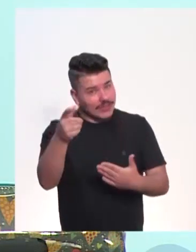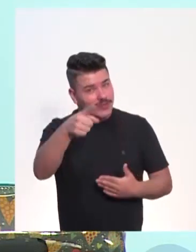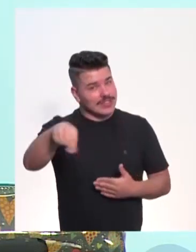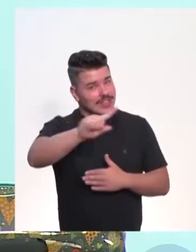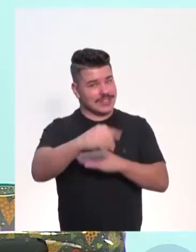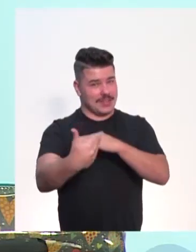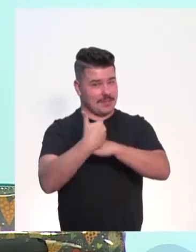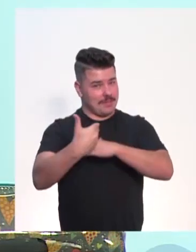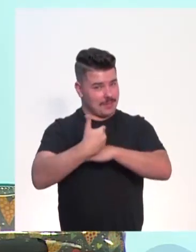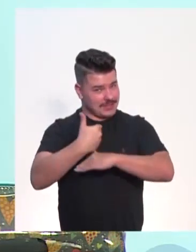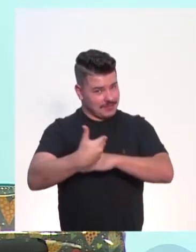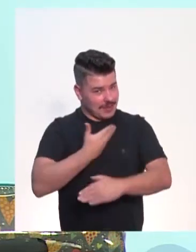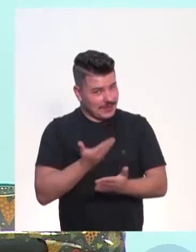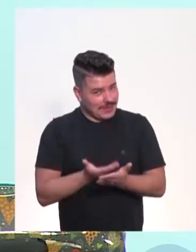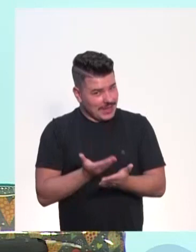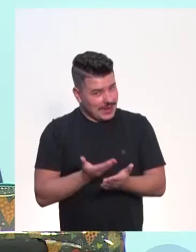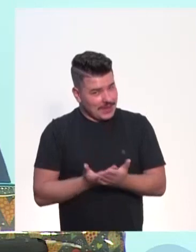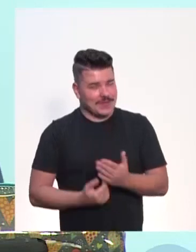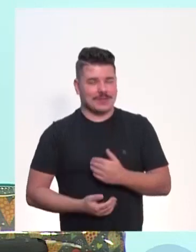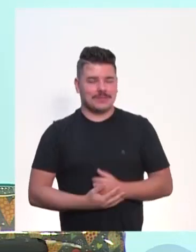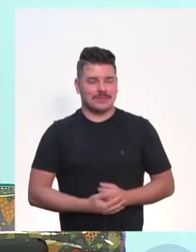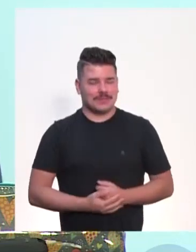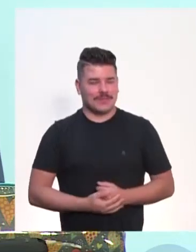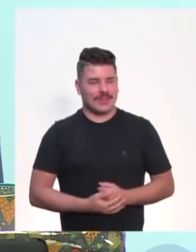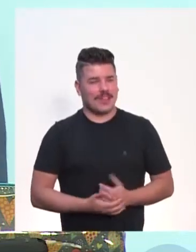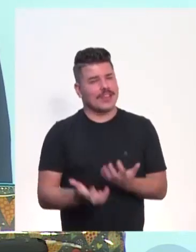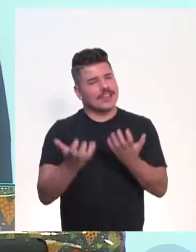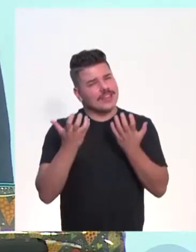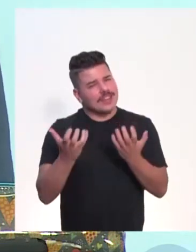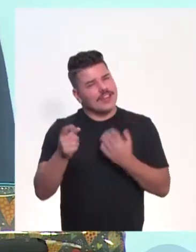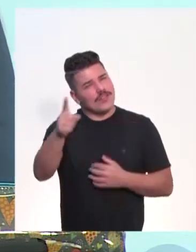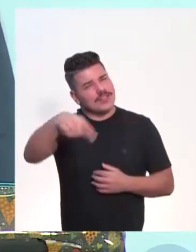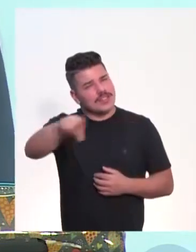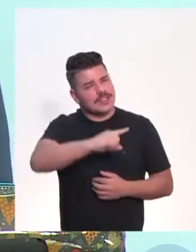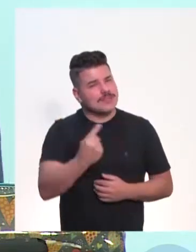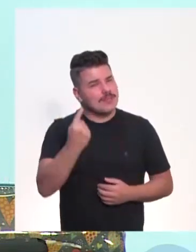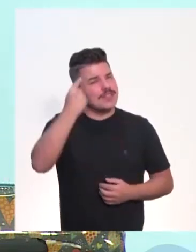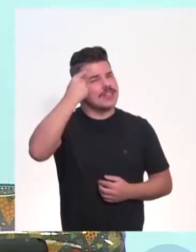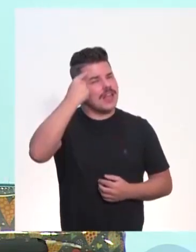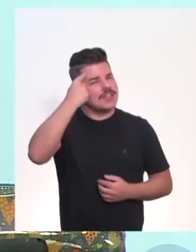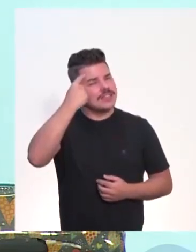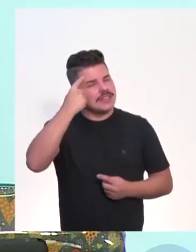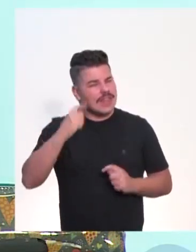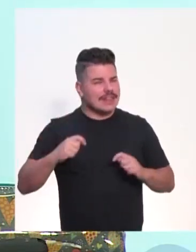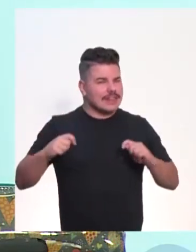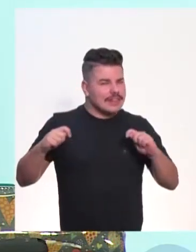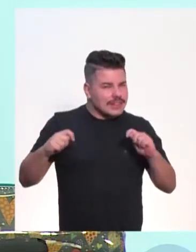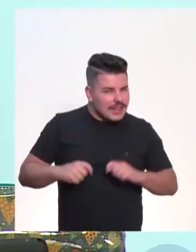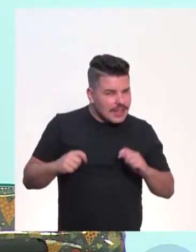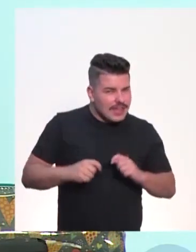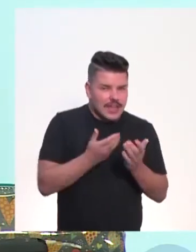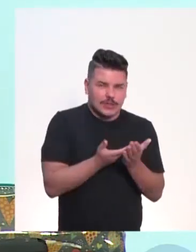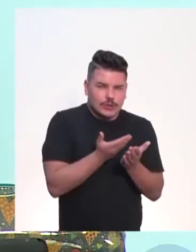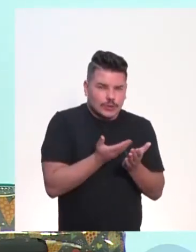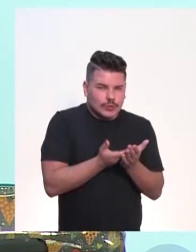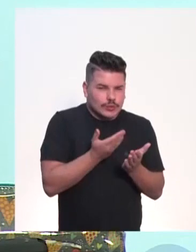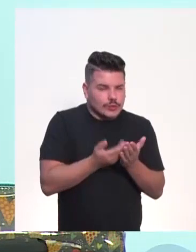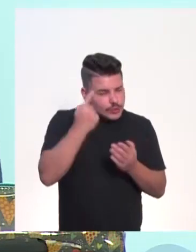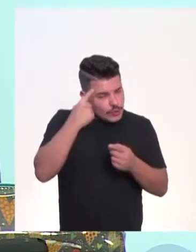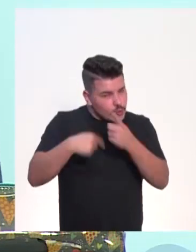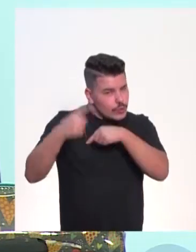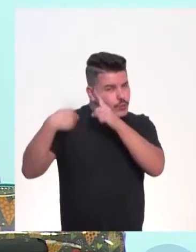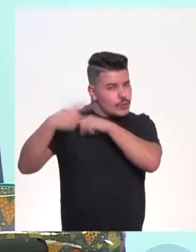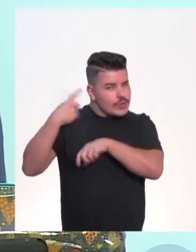participação de vocês. Queria que vocês pensassem em como que a gente pode retomar esses estudos